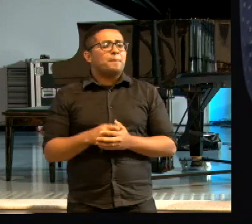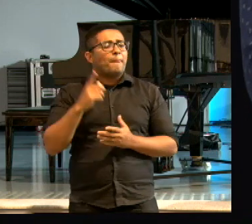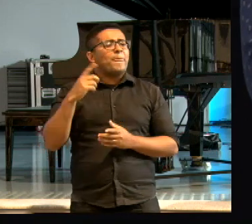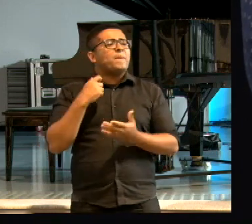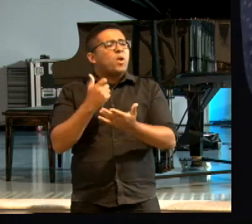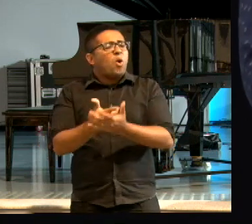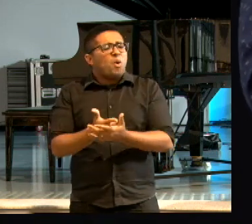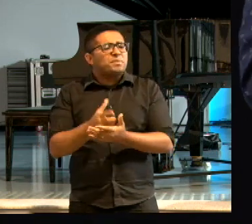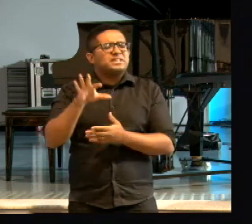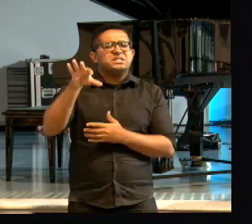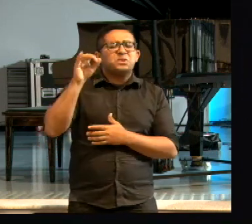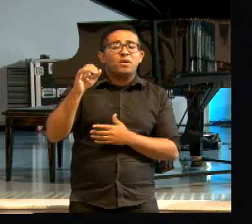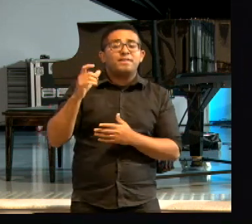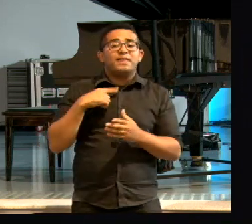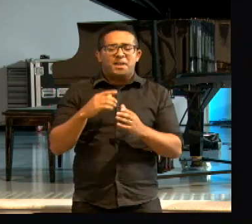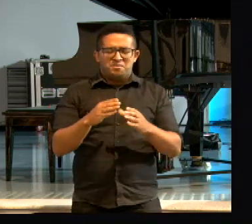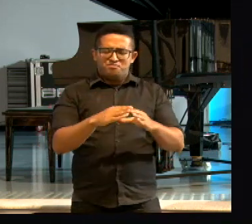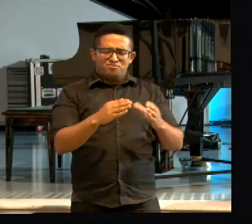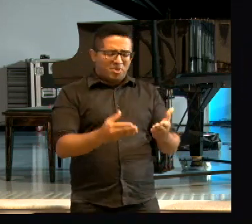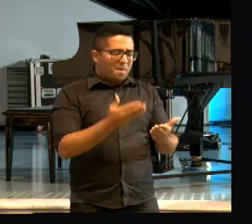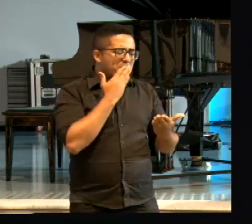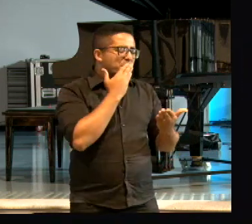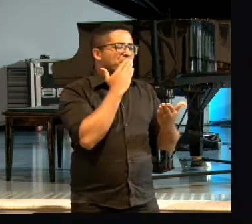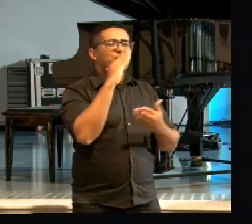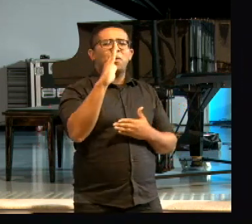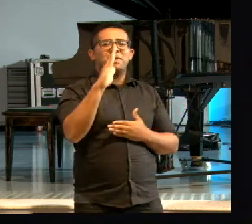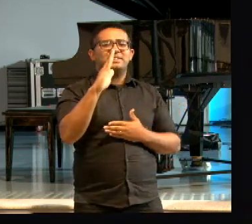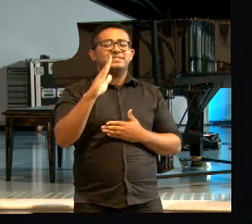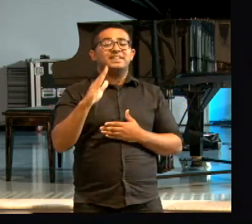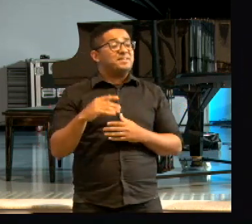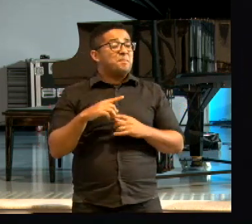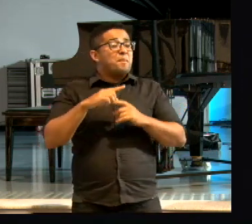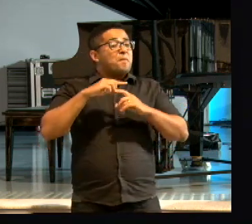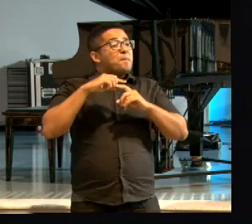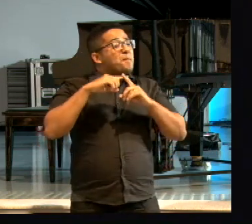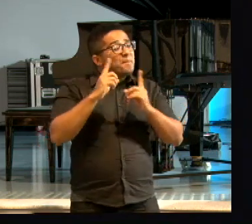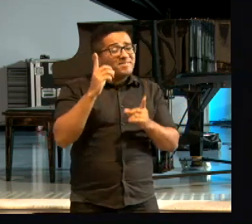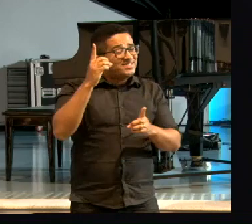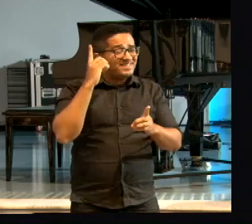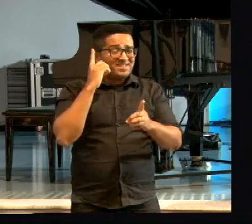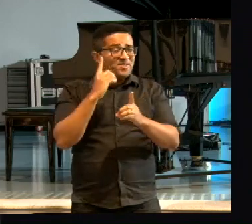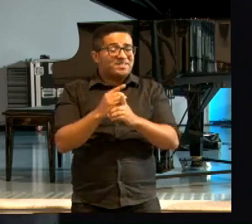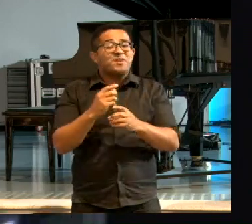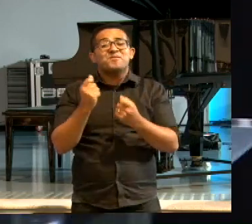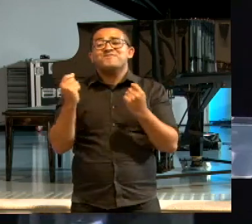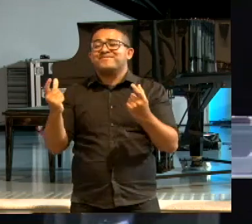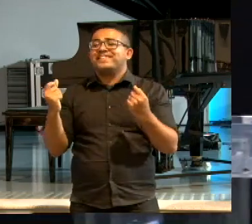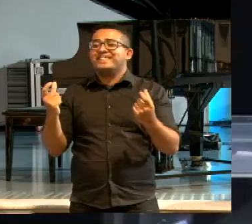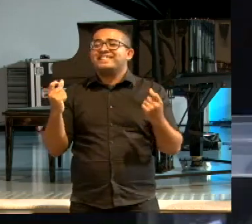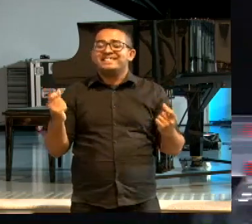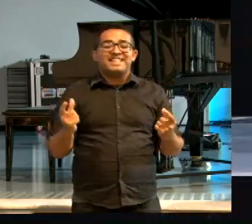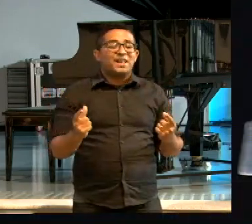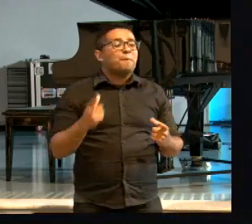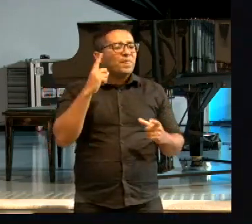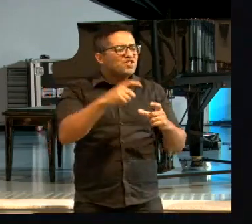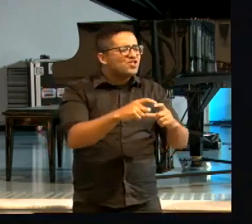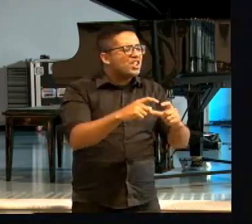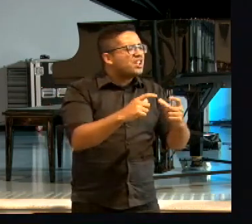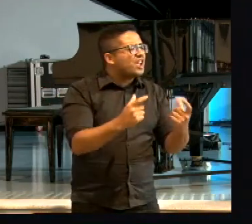adquire, uma caixinha de promessas. Mas duvido você achar para vender uma caixinha de